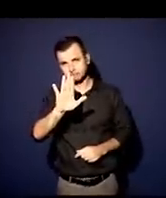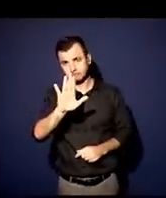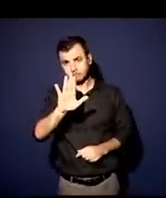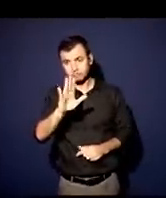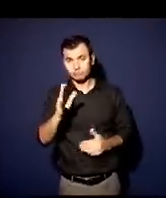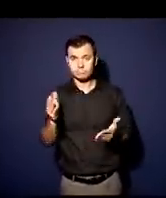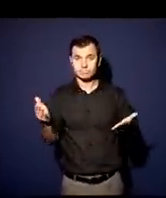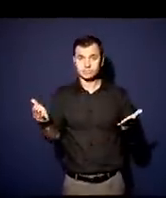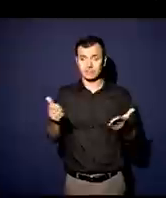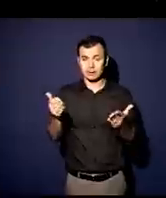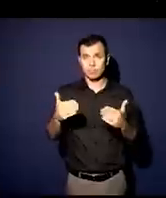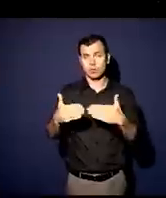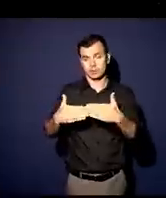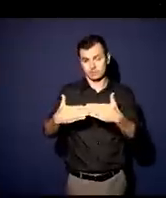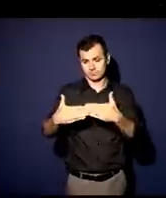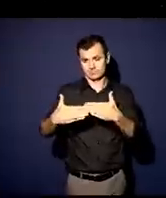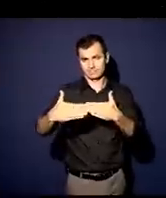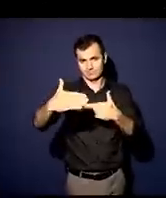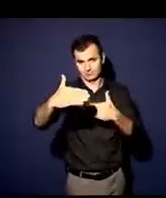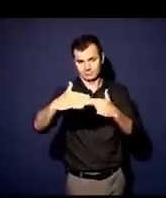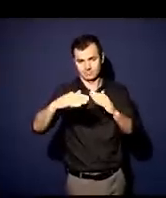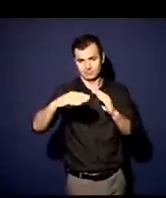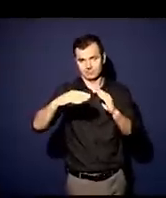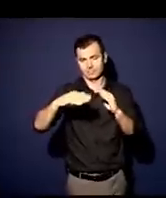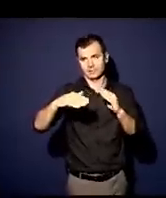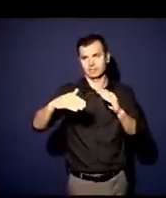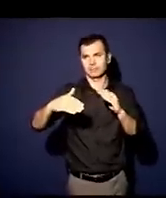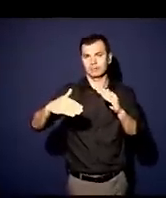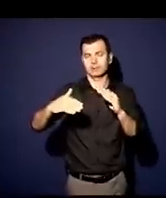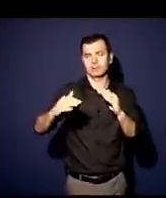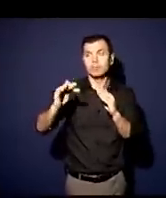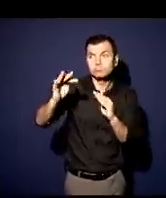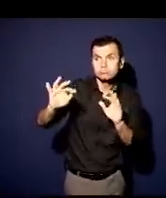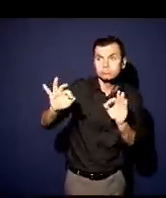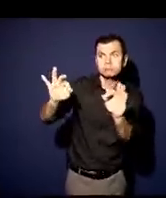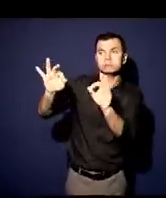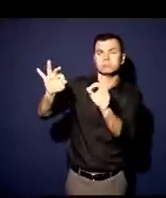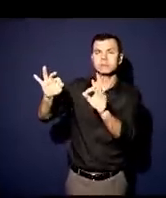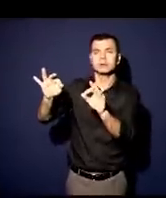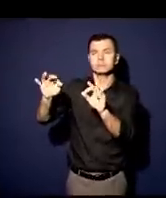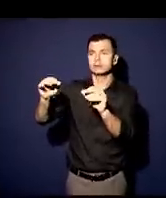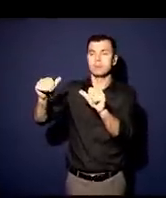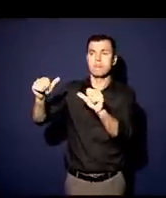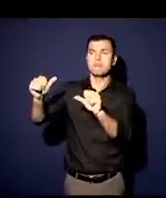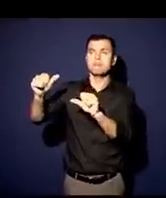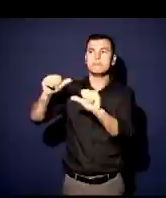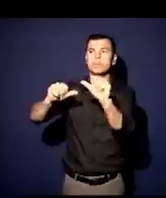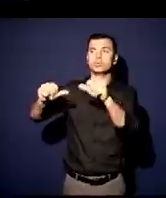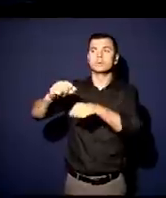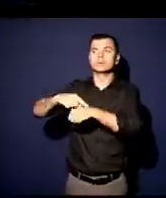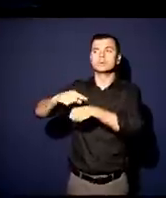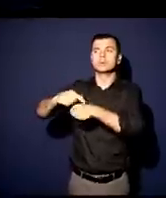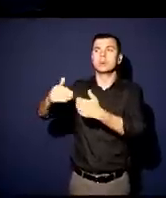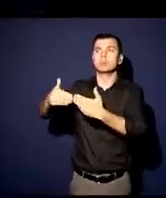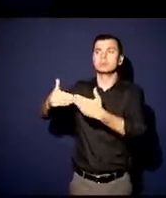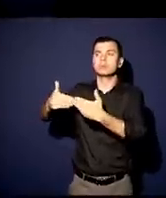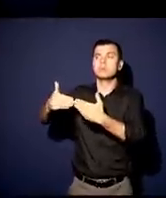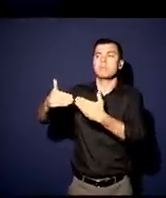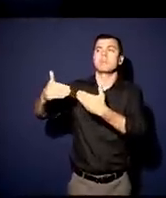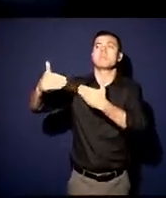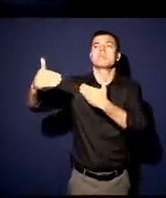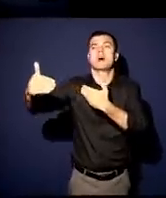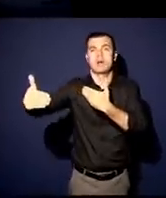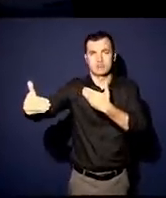trend mudou de uma forma mais longa do que a gente pode imaginar. Né? Ou